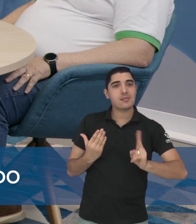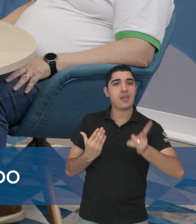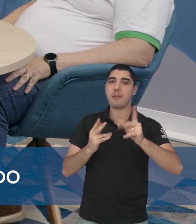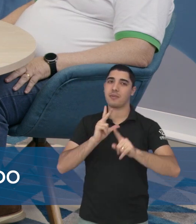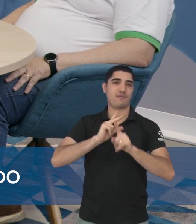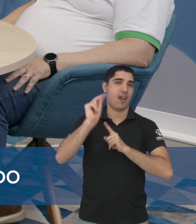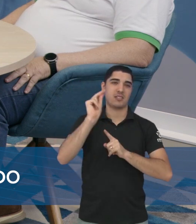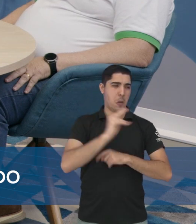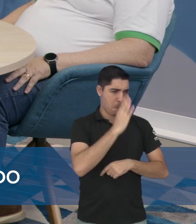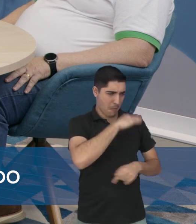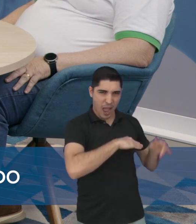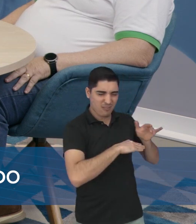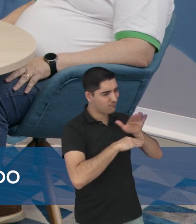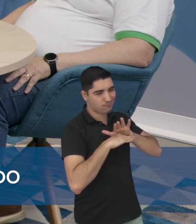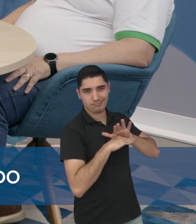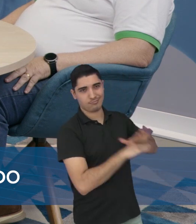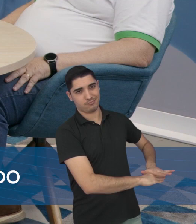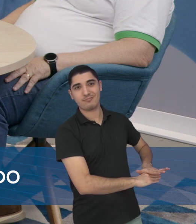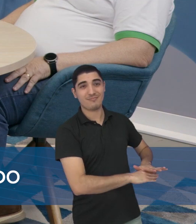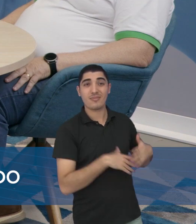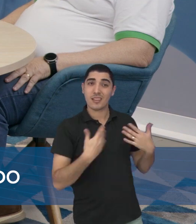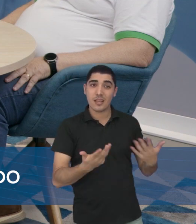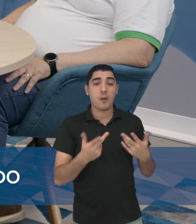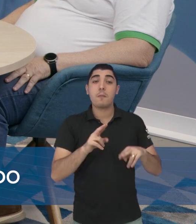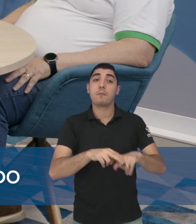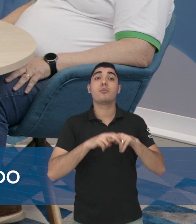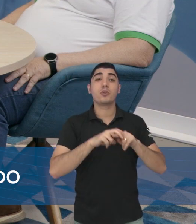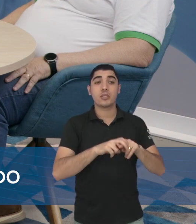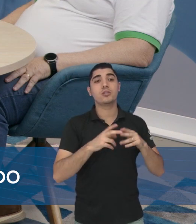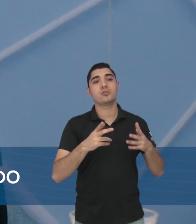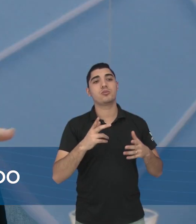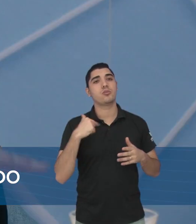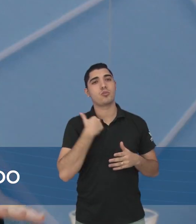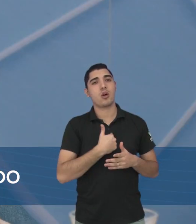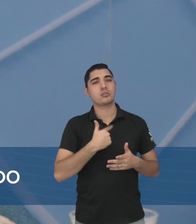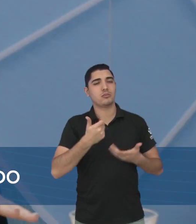eu acho que isso é tudo muito bacana. E voltando um pouquinho, assim, para a gente